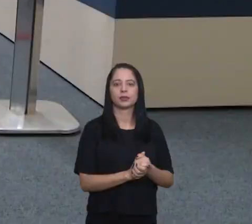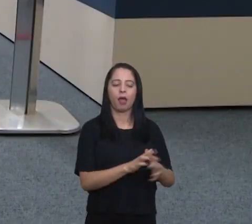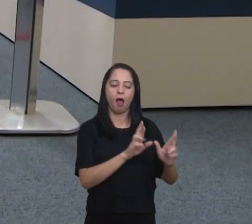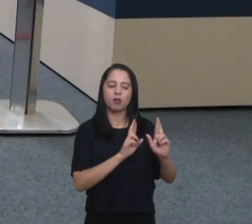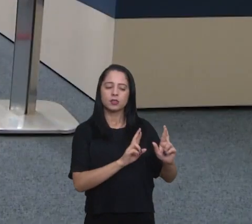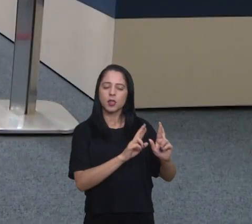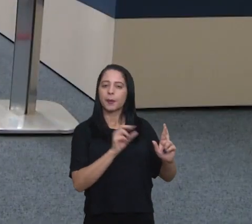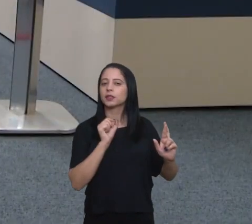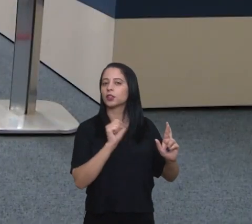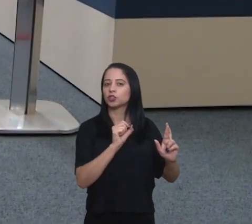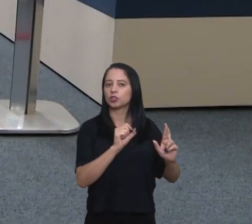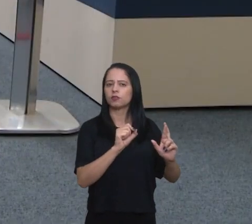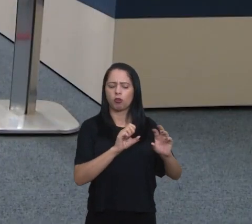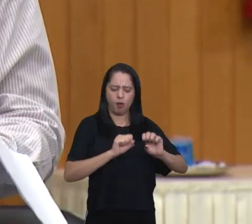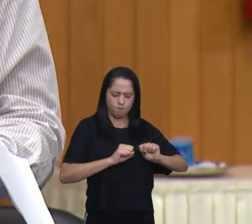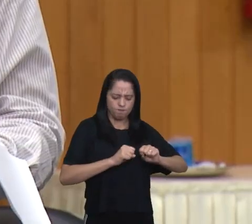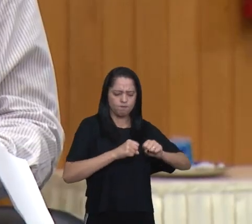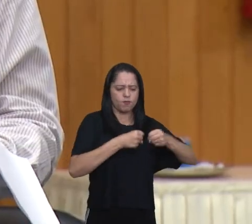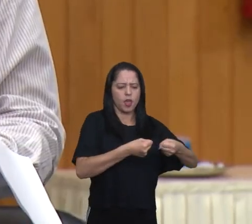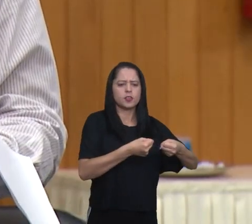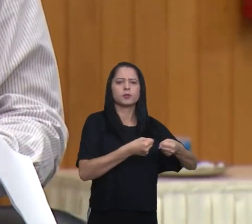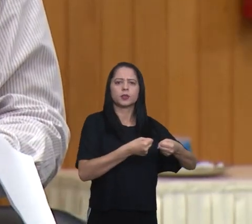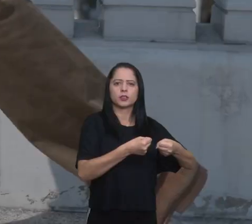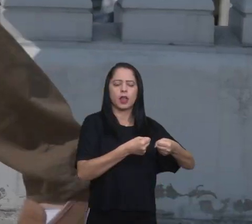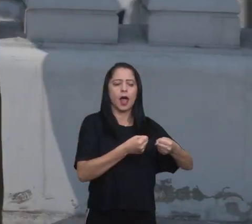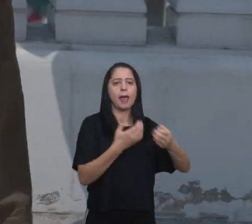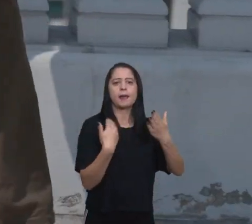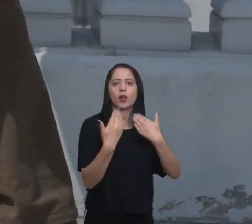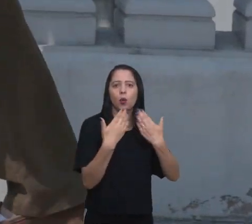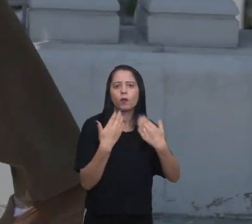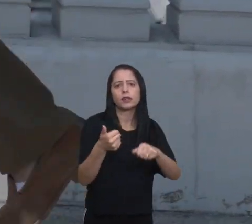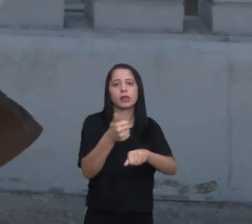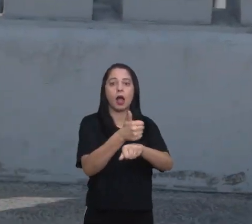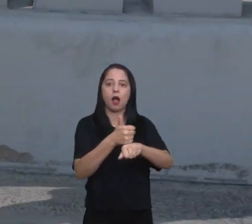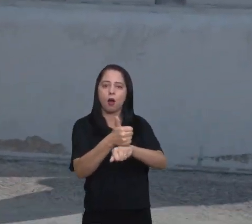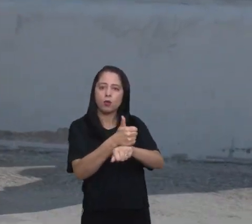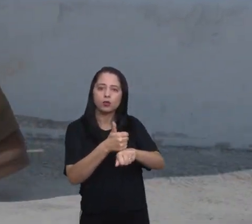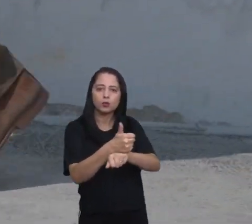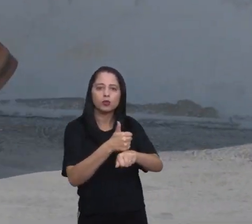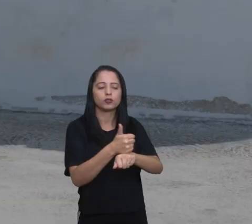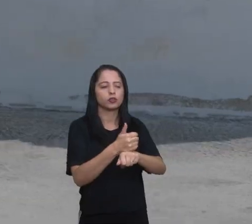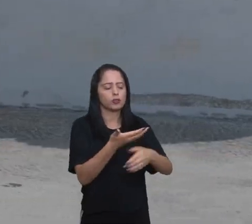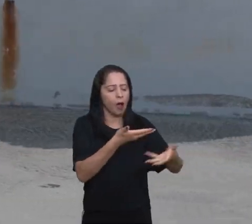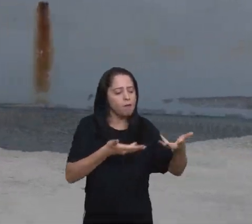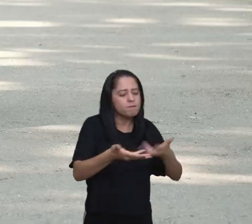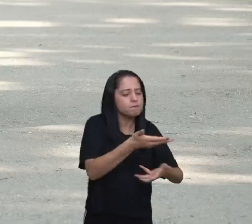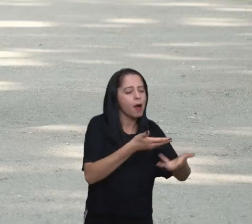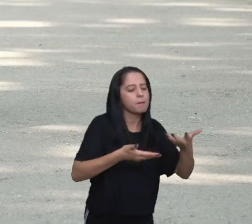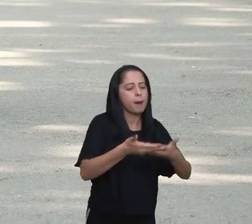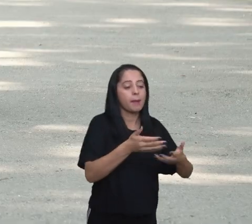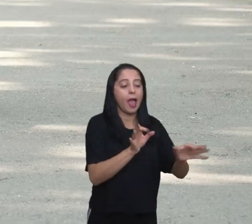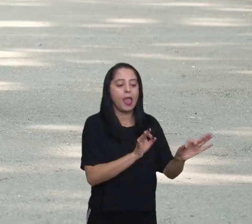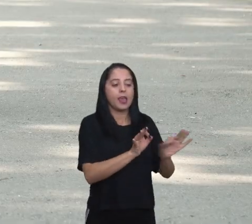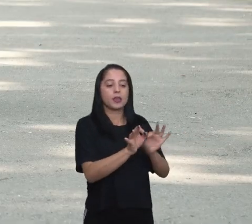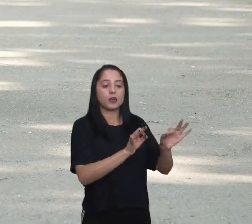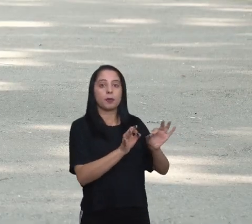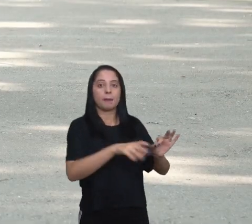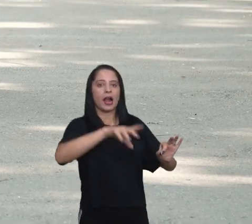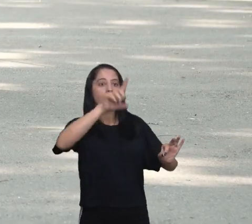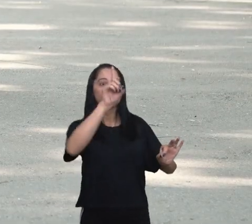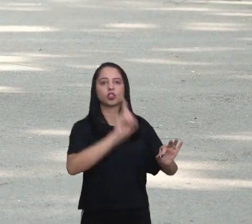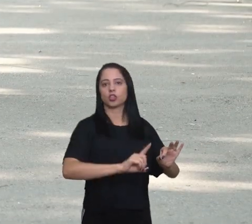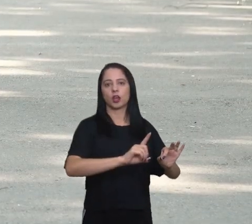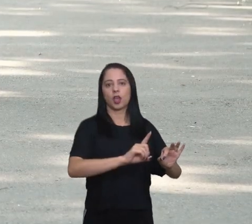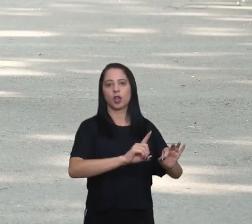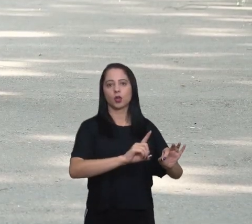Santiago. A expectativa do grupo é reunir esforços e ouvir especialistas para construir medidas que promovam e